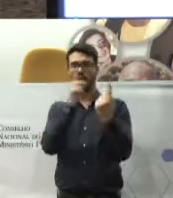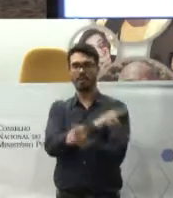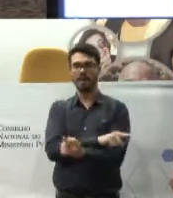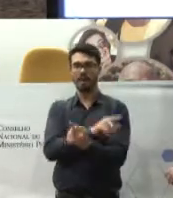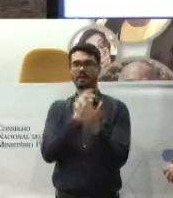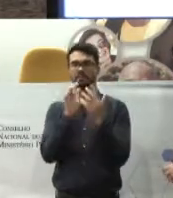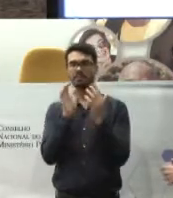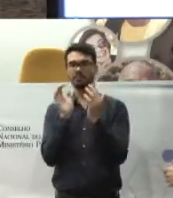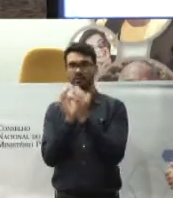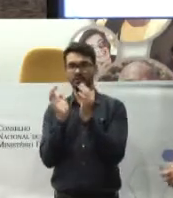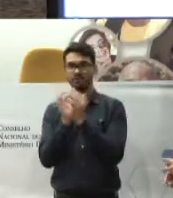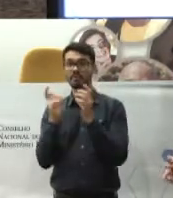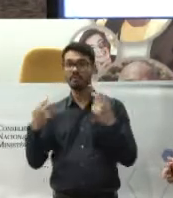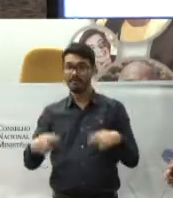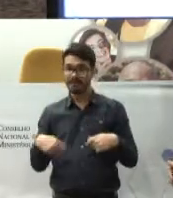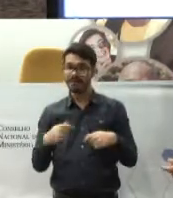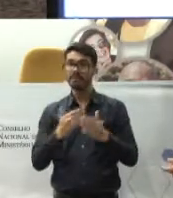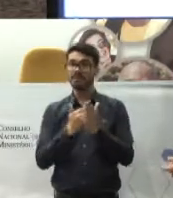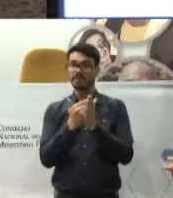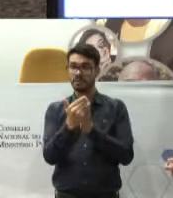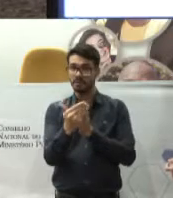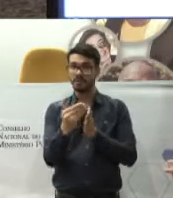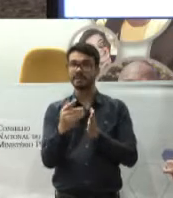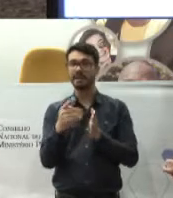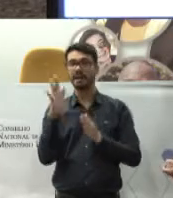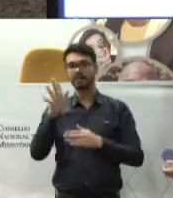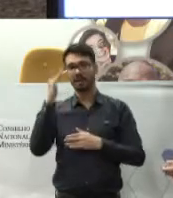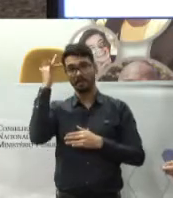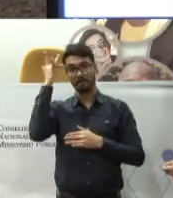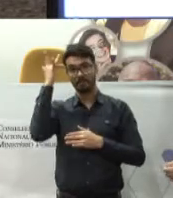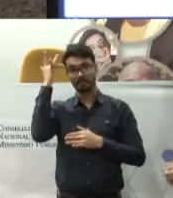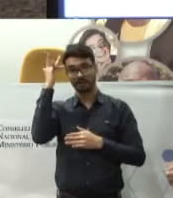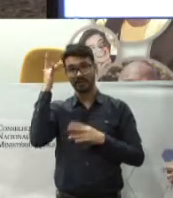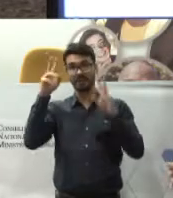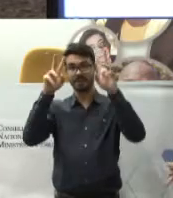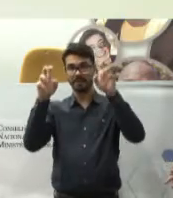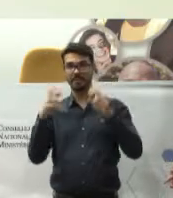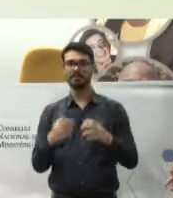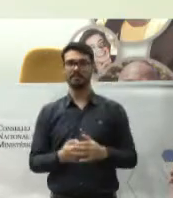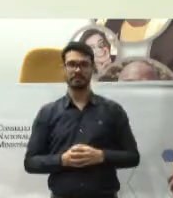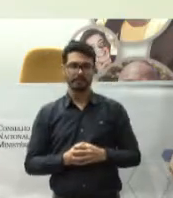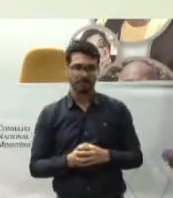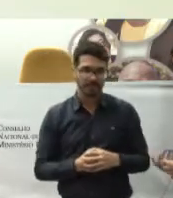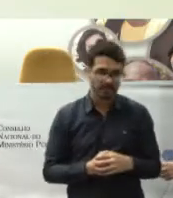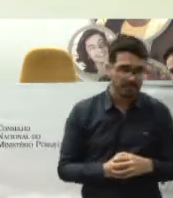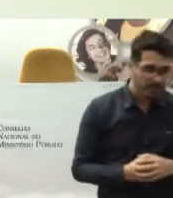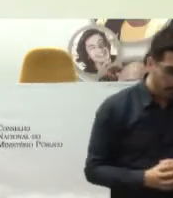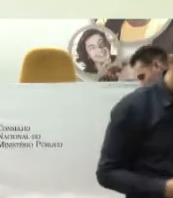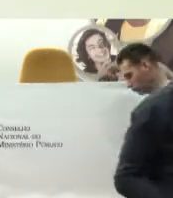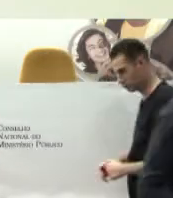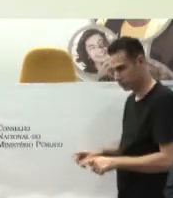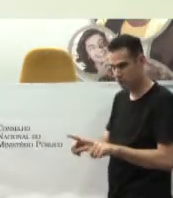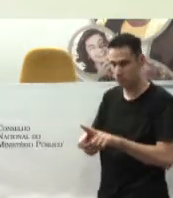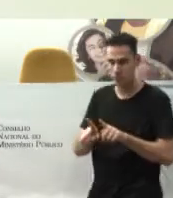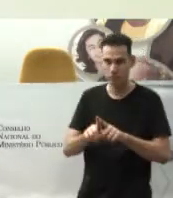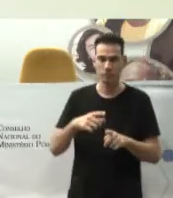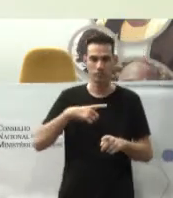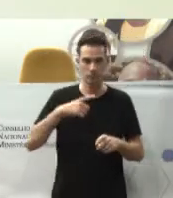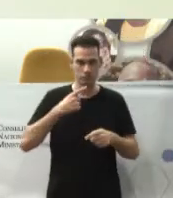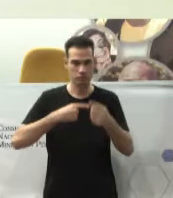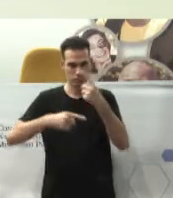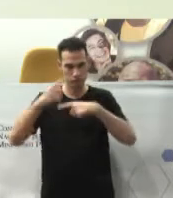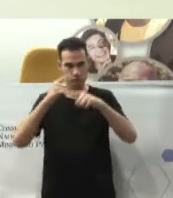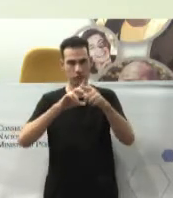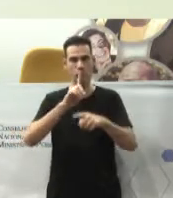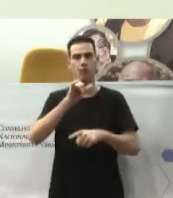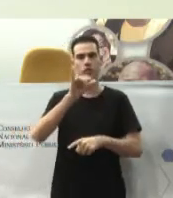seara coletiva. Então, nós precisamos começar a amadurecer isso, né? Há uma revolução dos dados, então nós temos que trabalhar